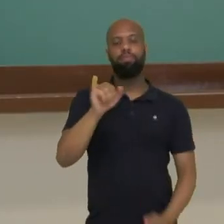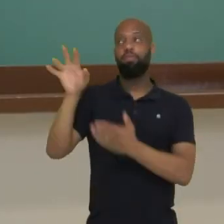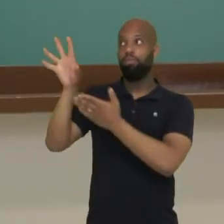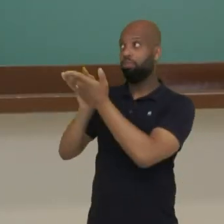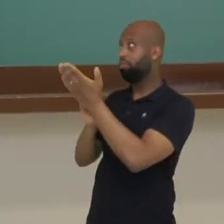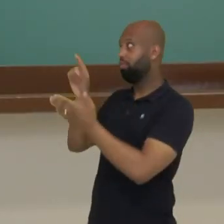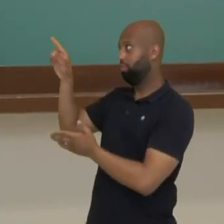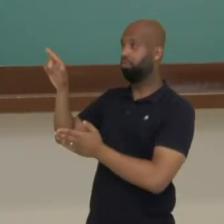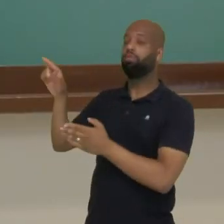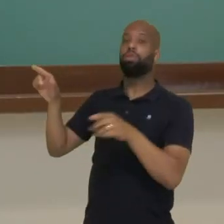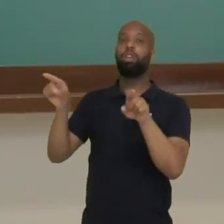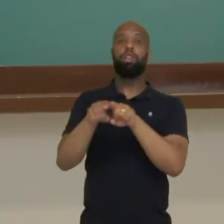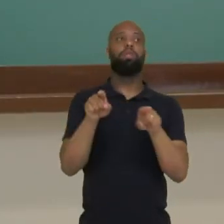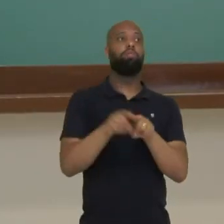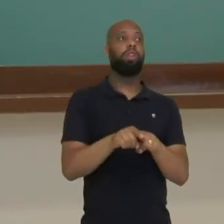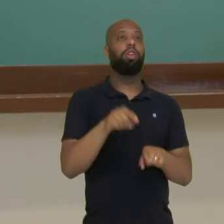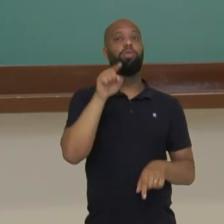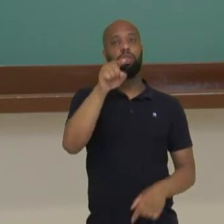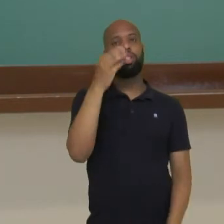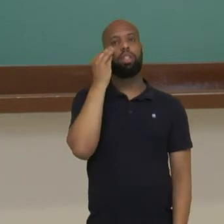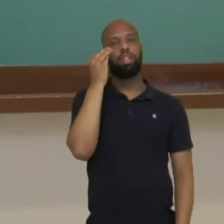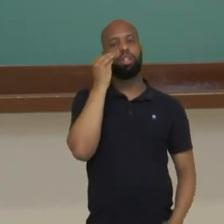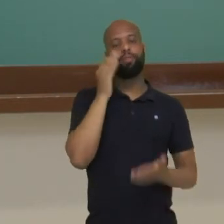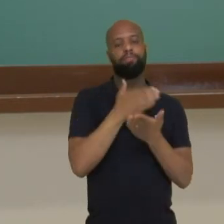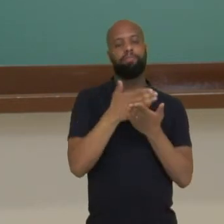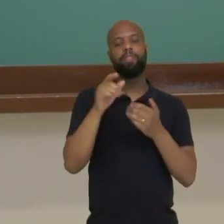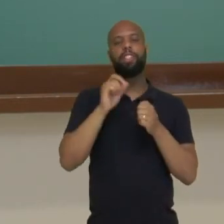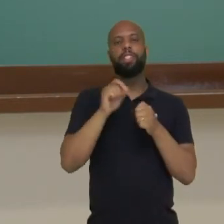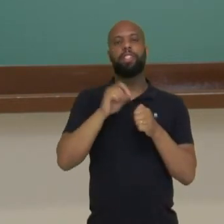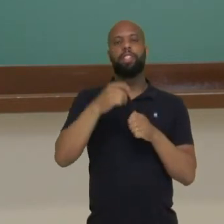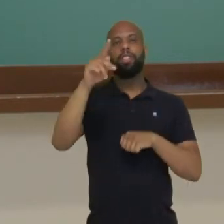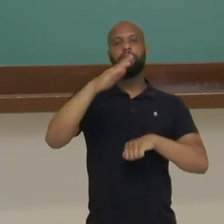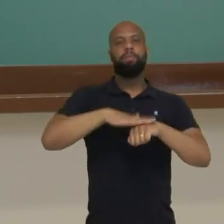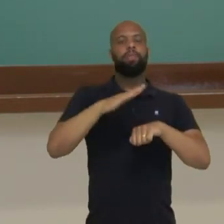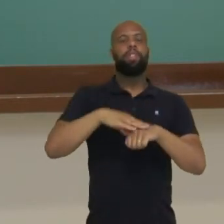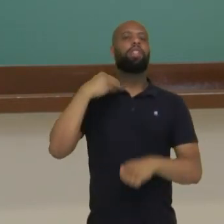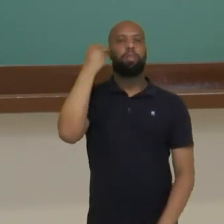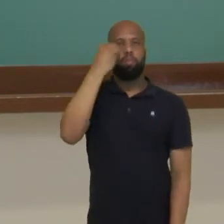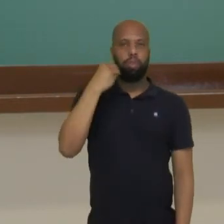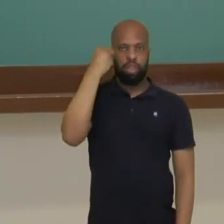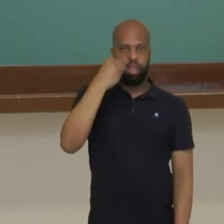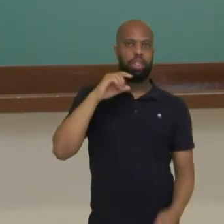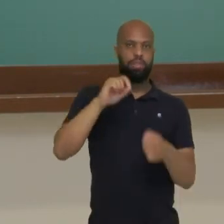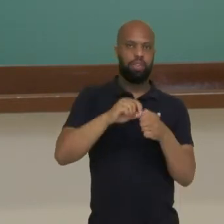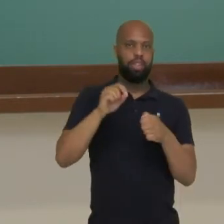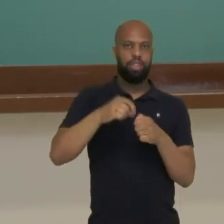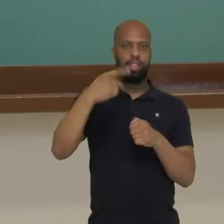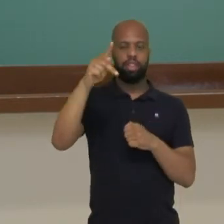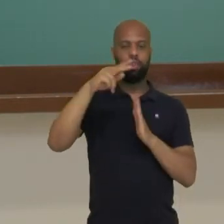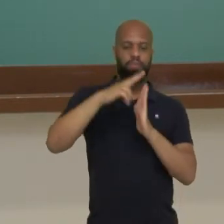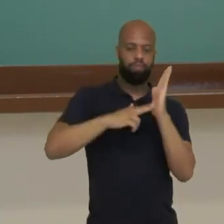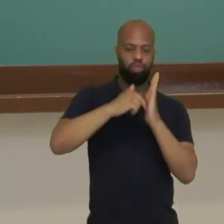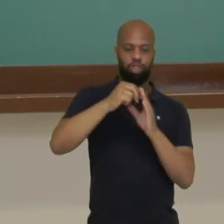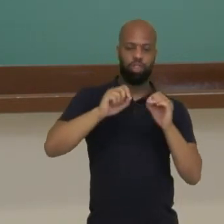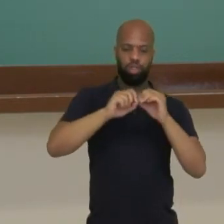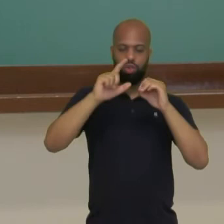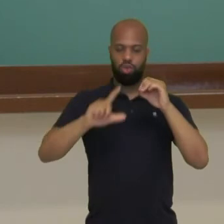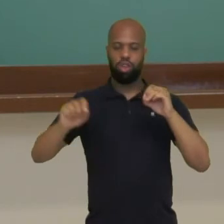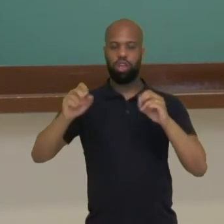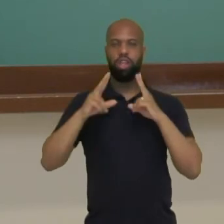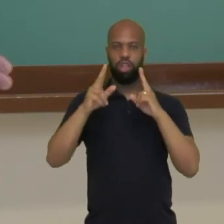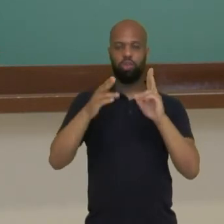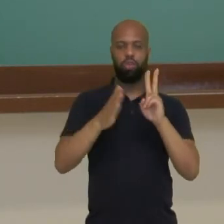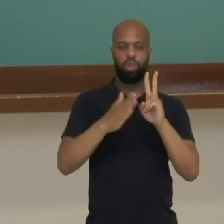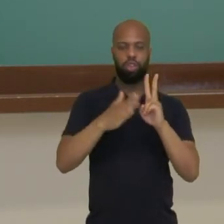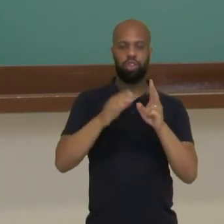copiar, mas como para você também já começar a fazer a experiência aí de produzir sua tinta orgânica como os povos